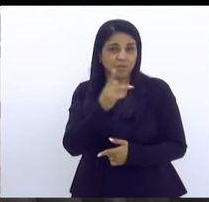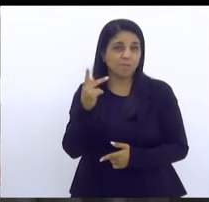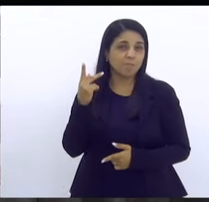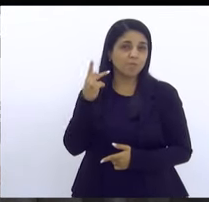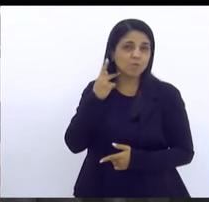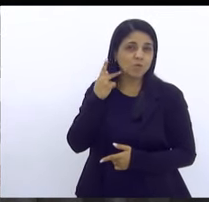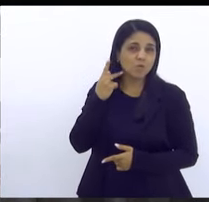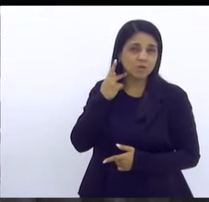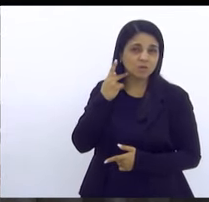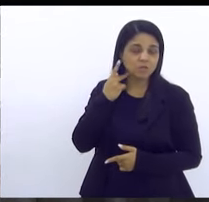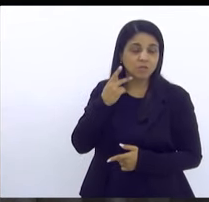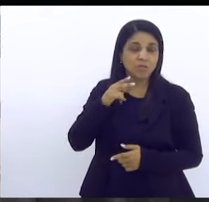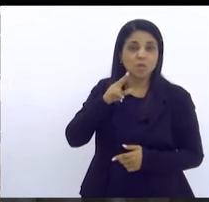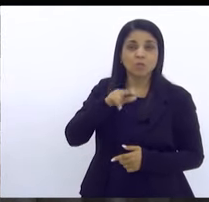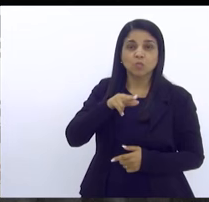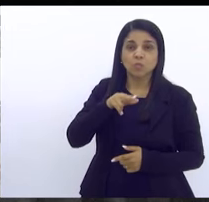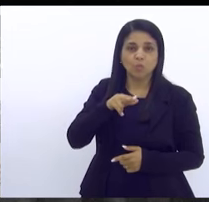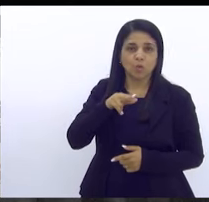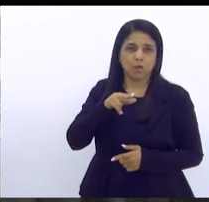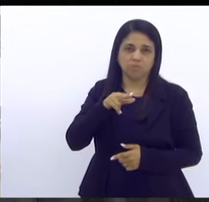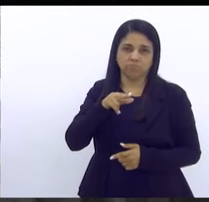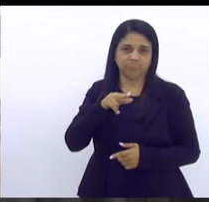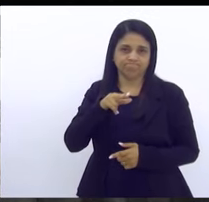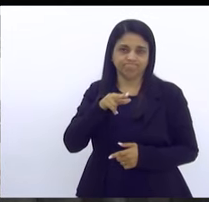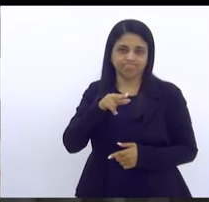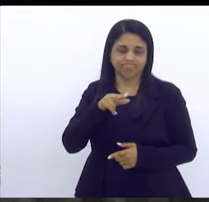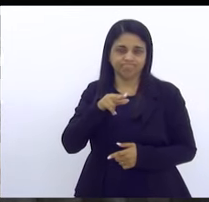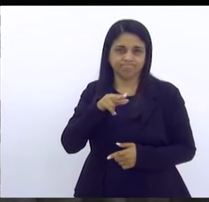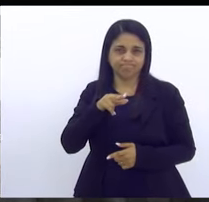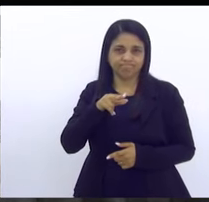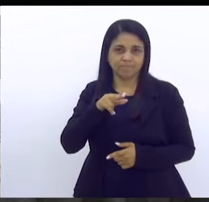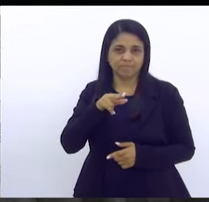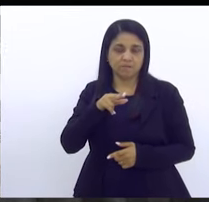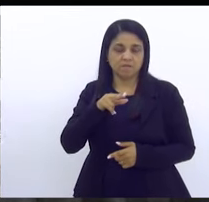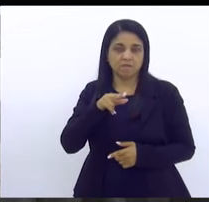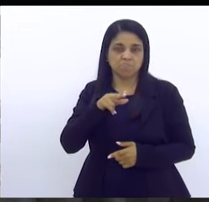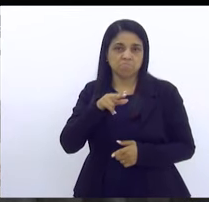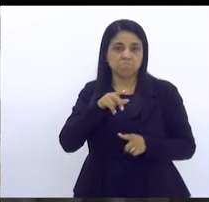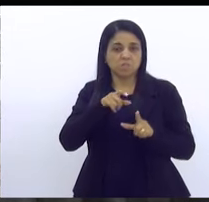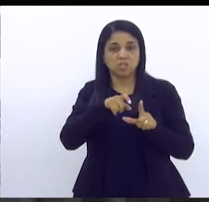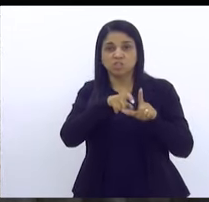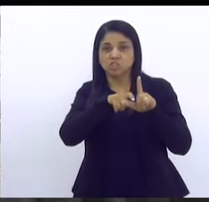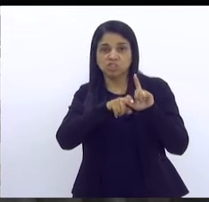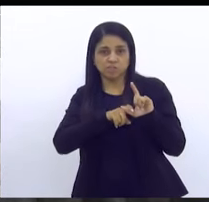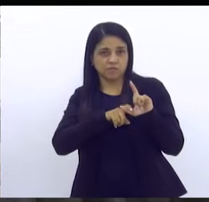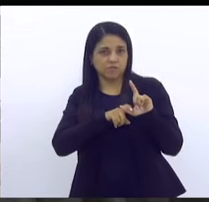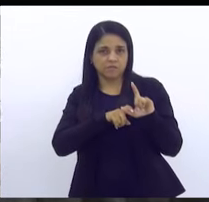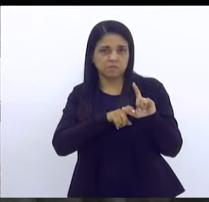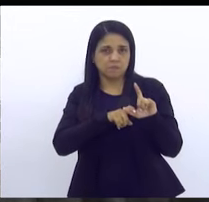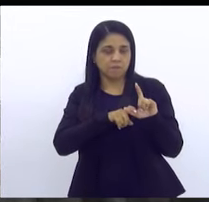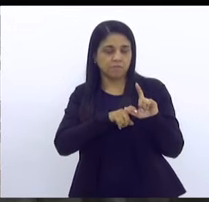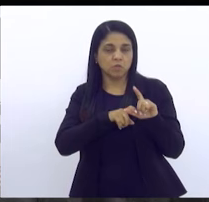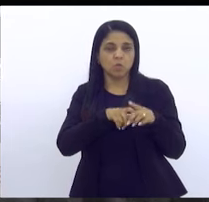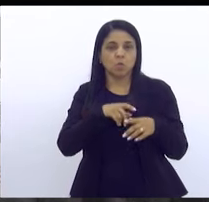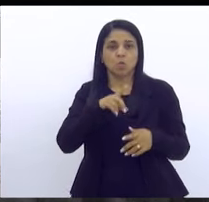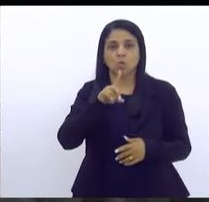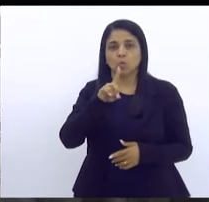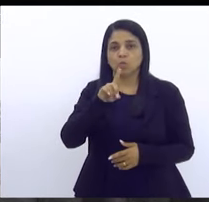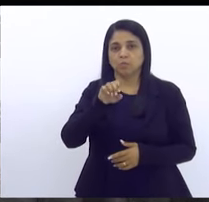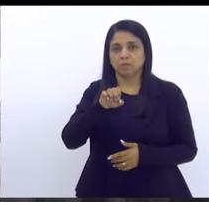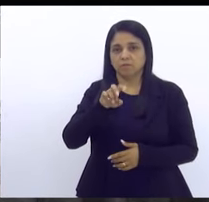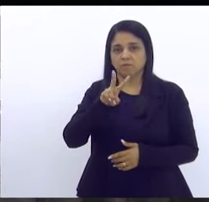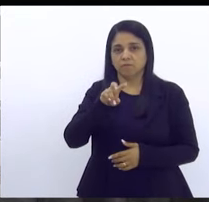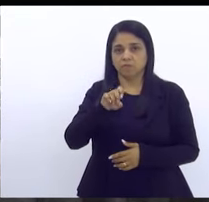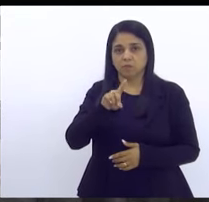se procurou atacar, por exemplo, as questões da dívida, a questão dos devedores